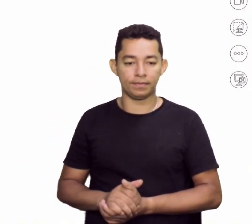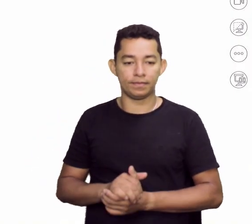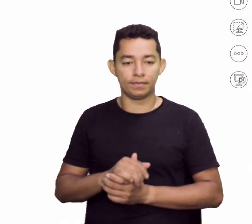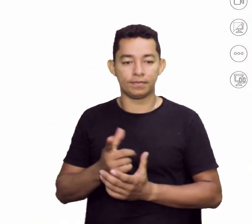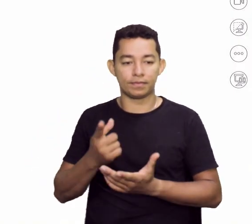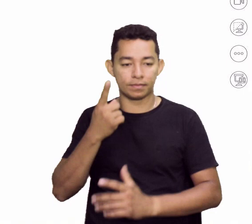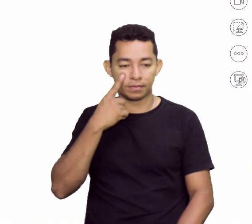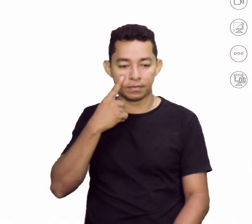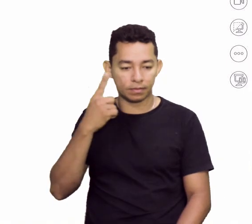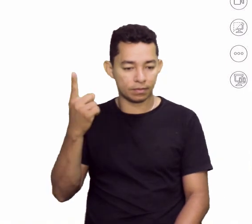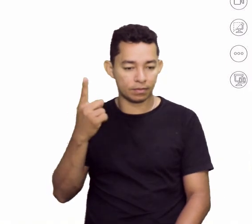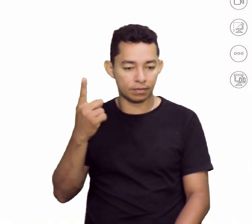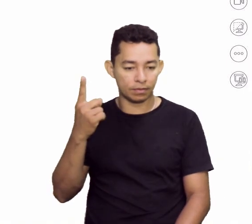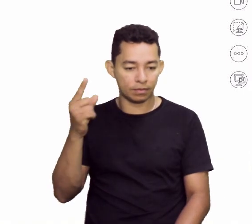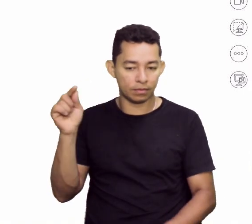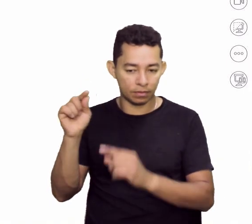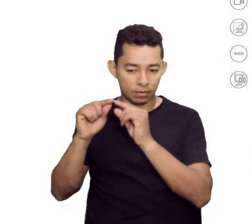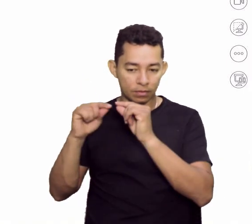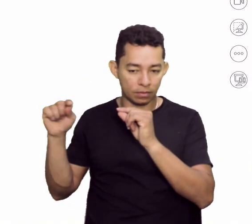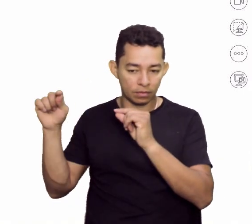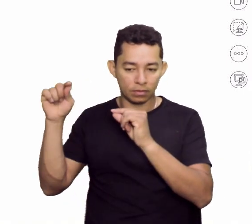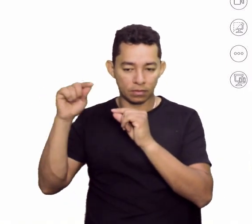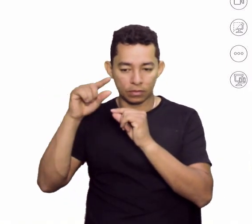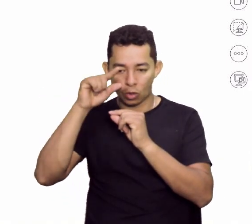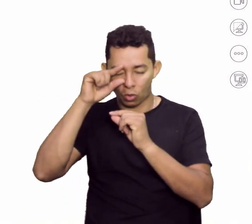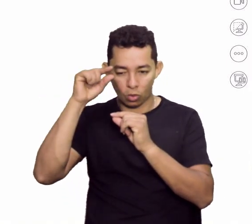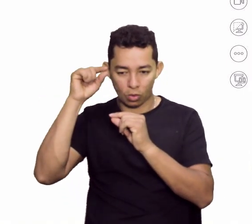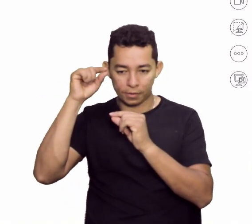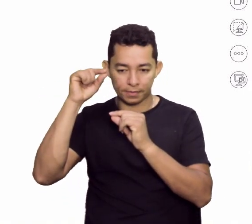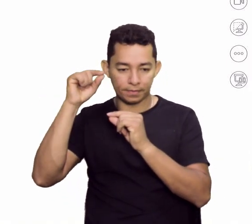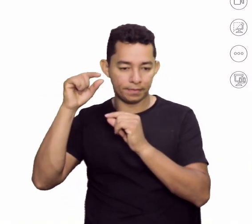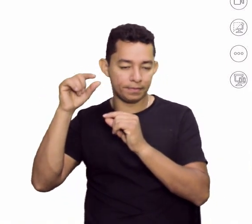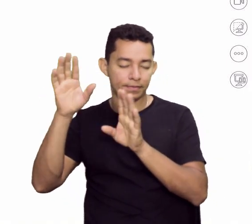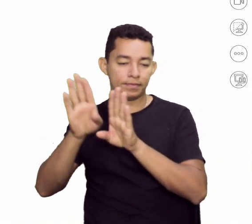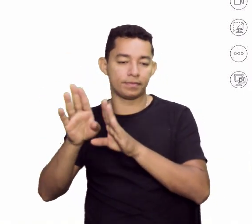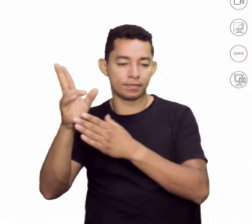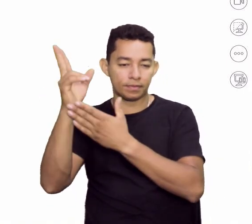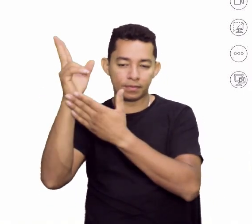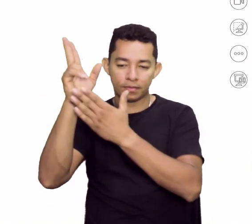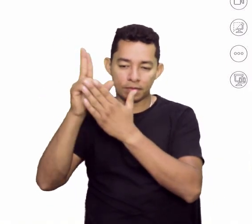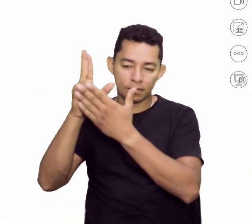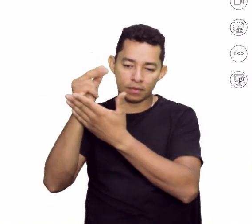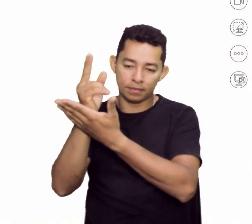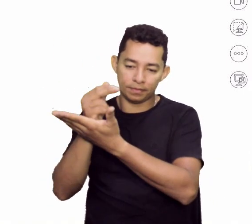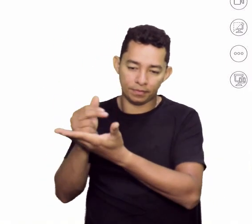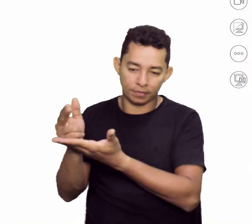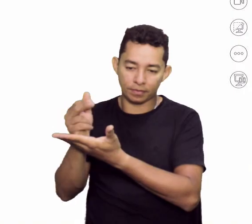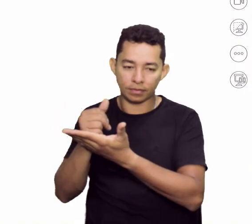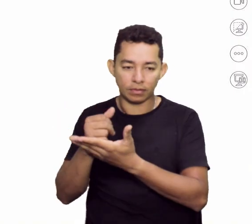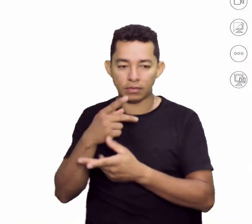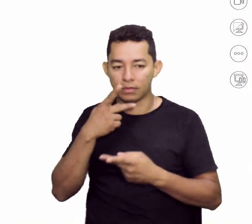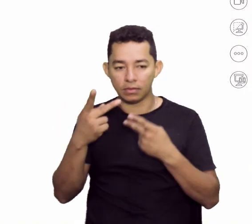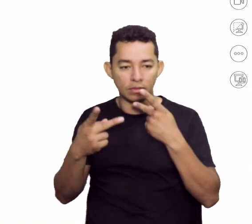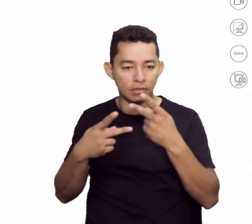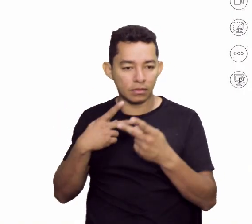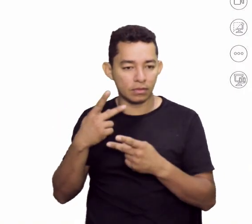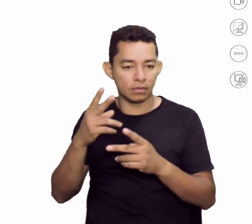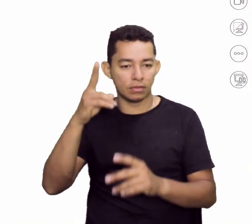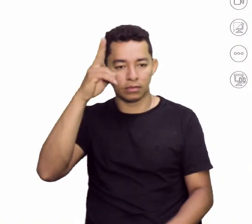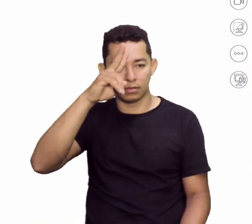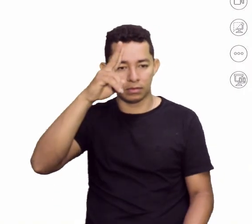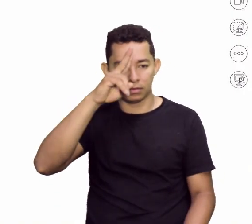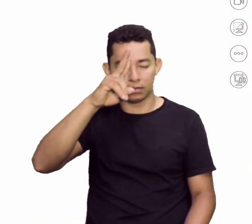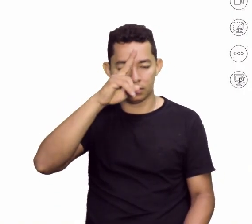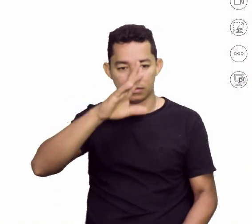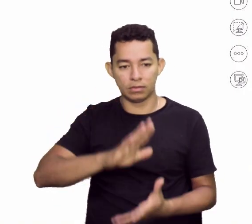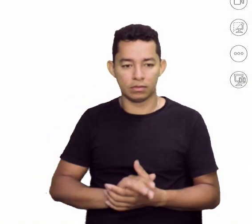olho, né? E tem esses desenhos aí contando uma história,